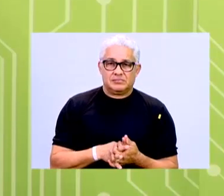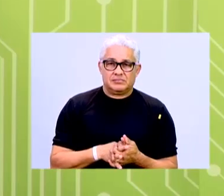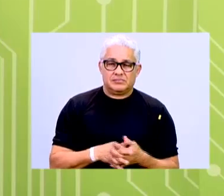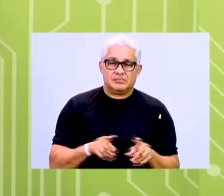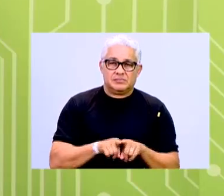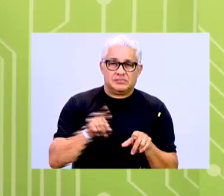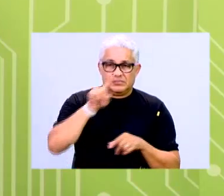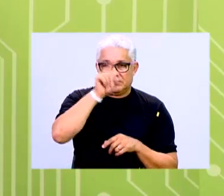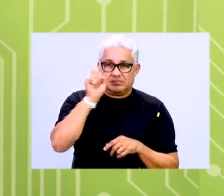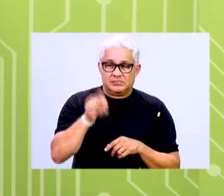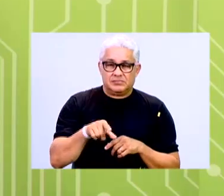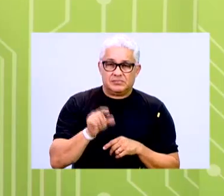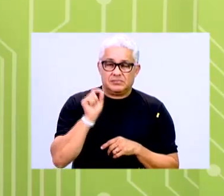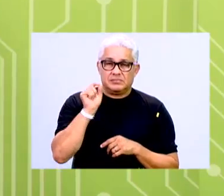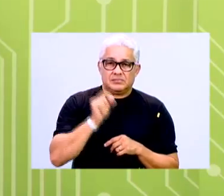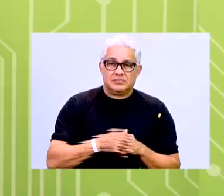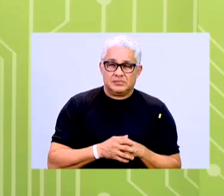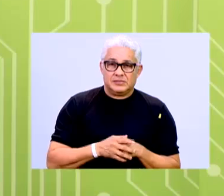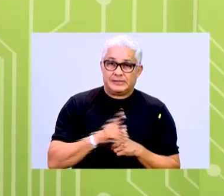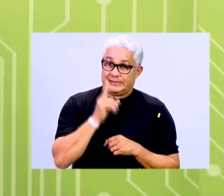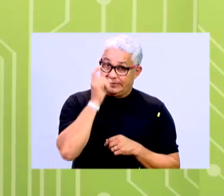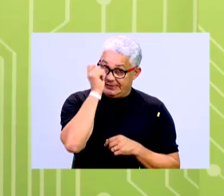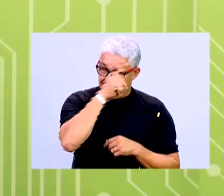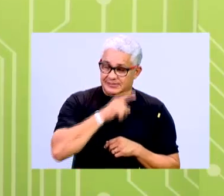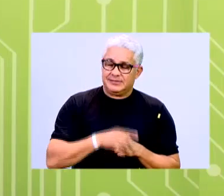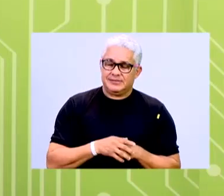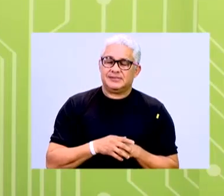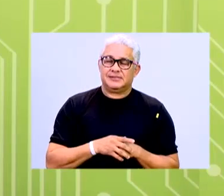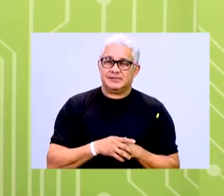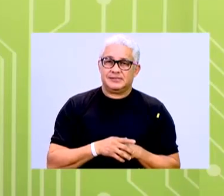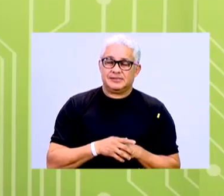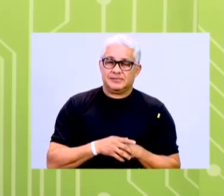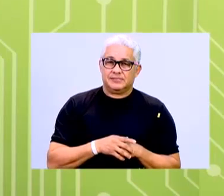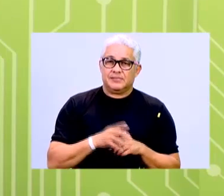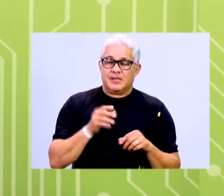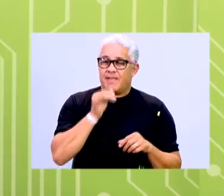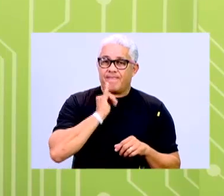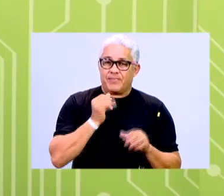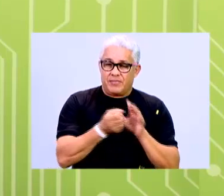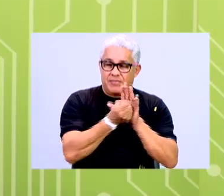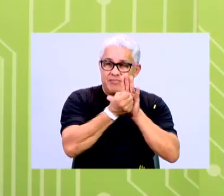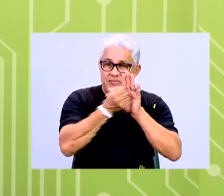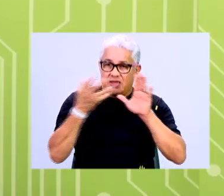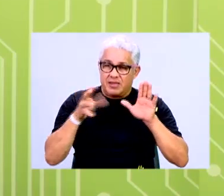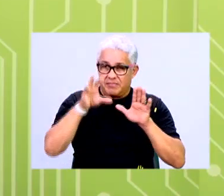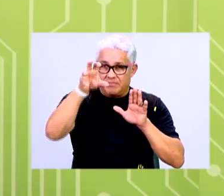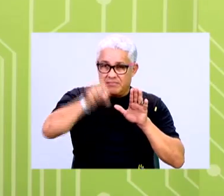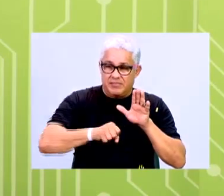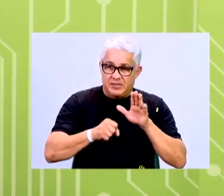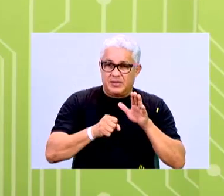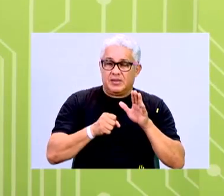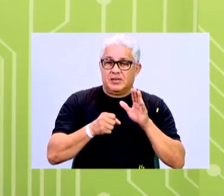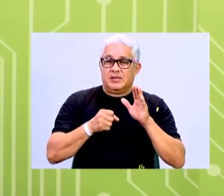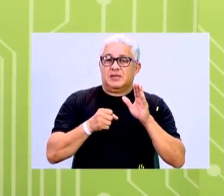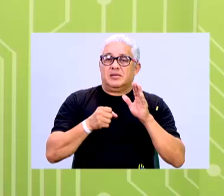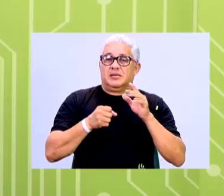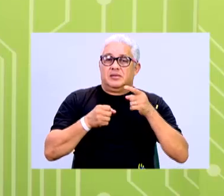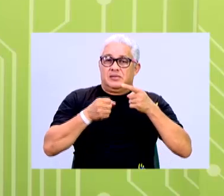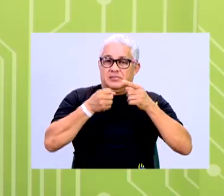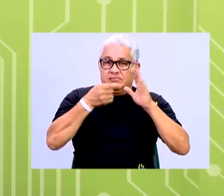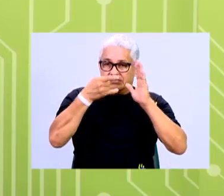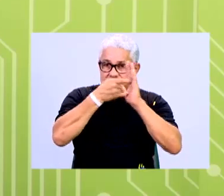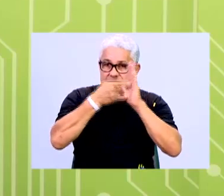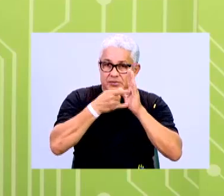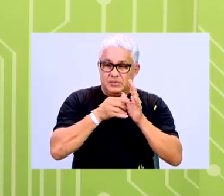que, normalmente, dificilmente nós vamos pegar uma aplicação para ser desenvolvida em que não exista